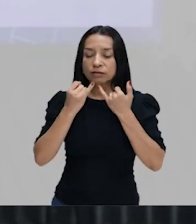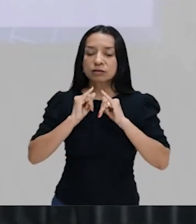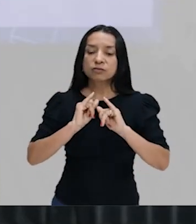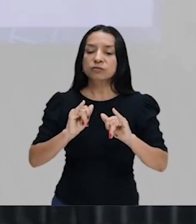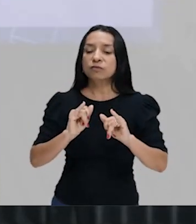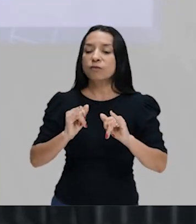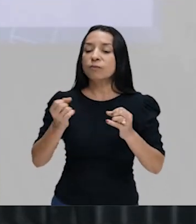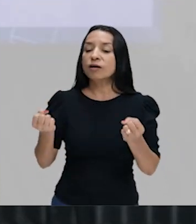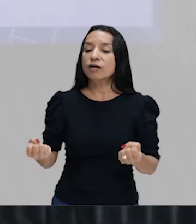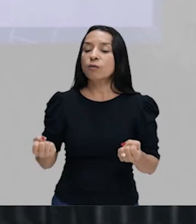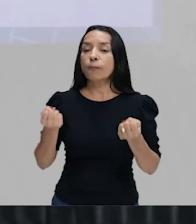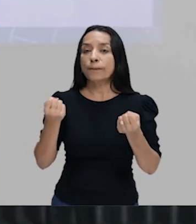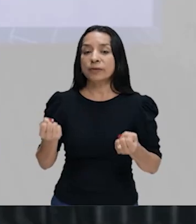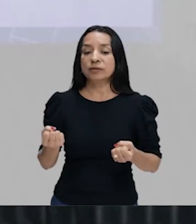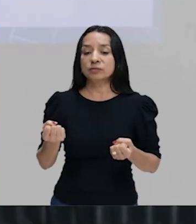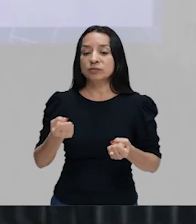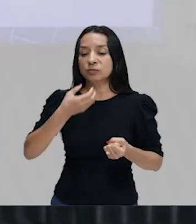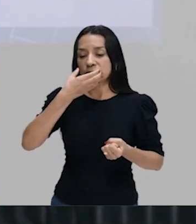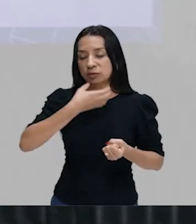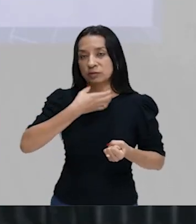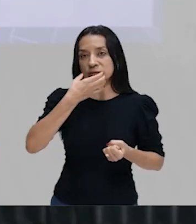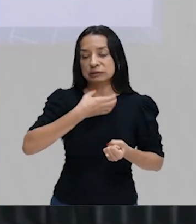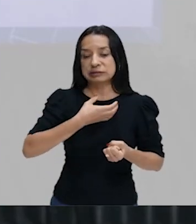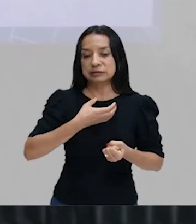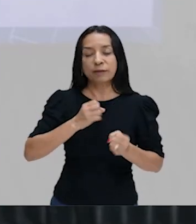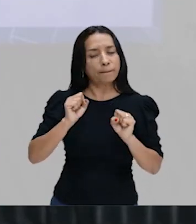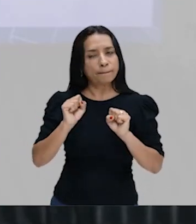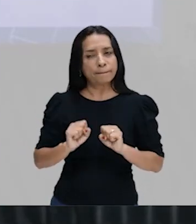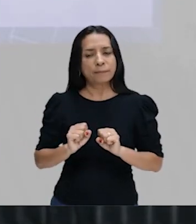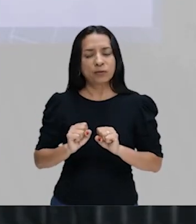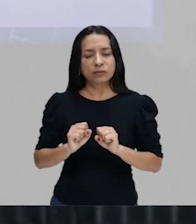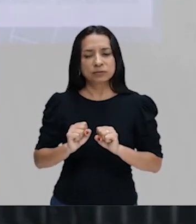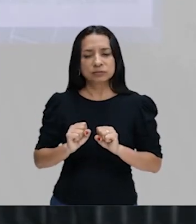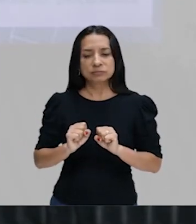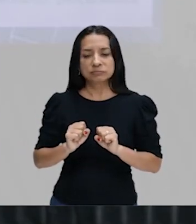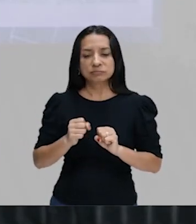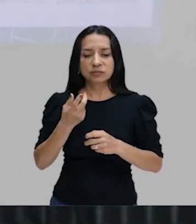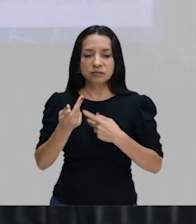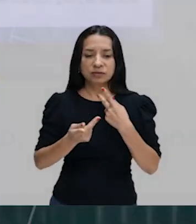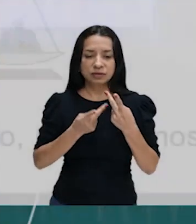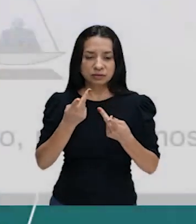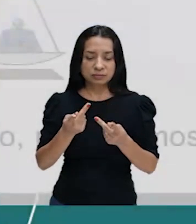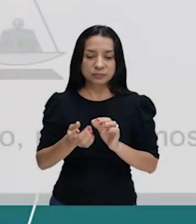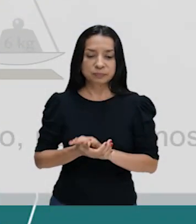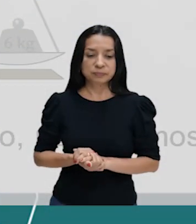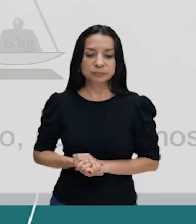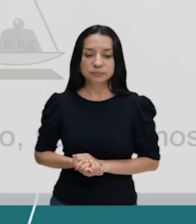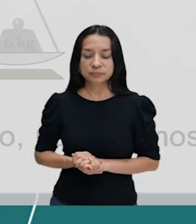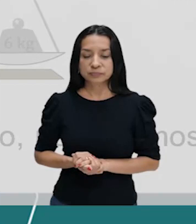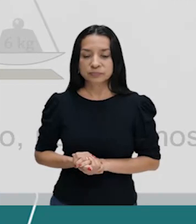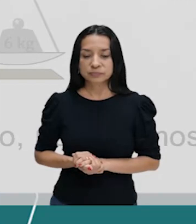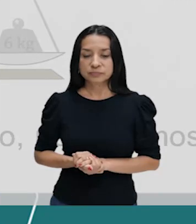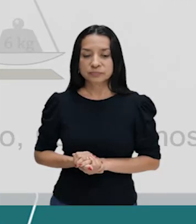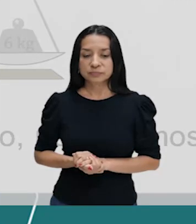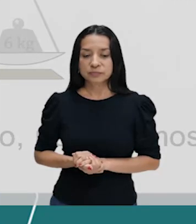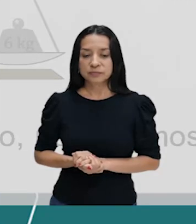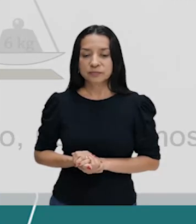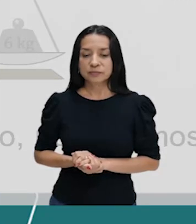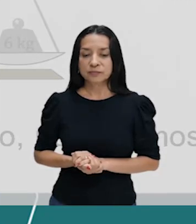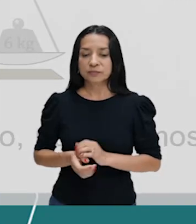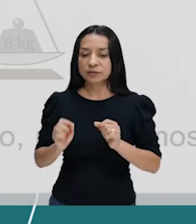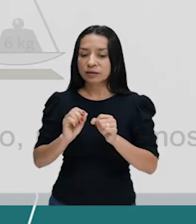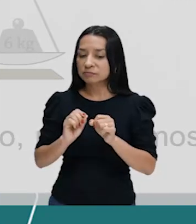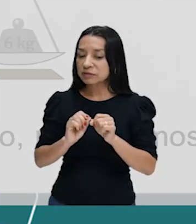o peso dessas maçãs? É possível nós dizermos? Bom, aqui, né, ao ferir o peso,